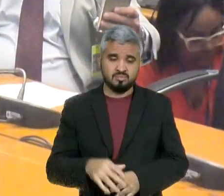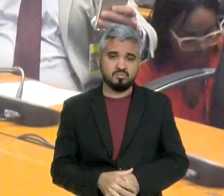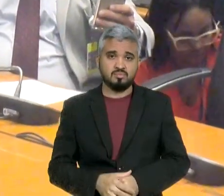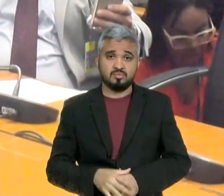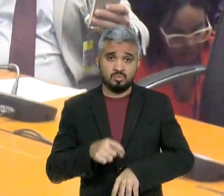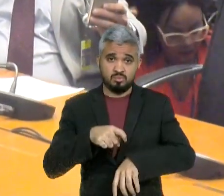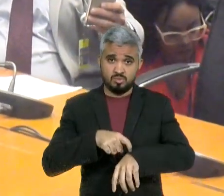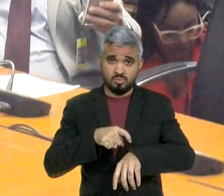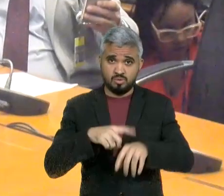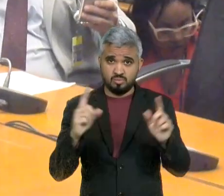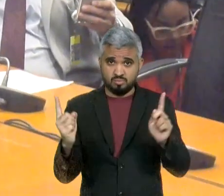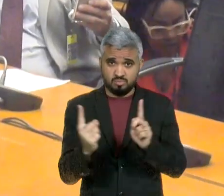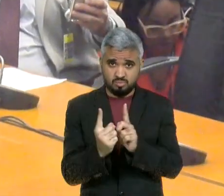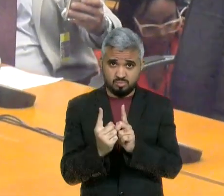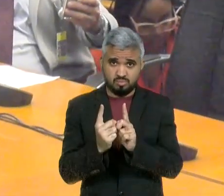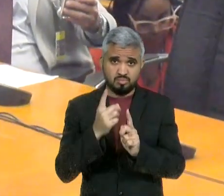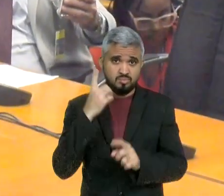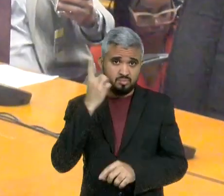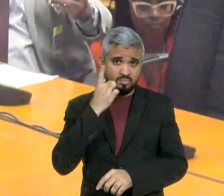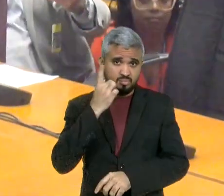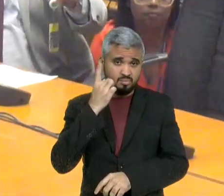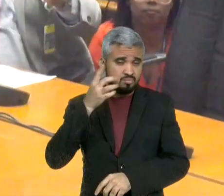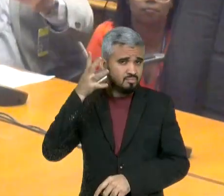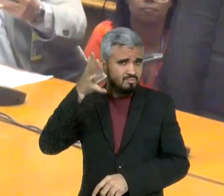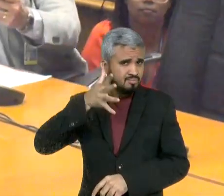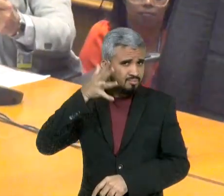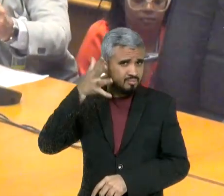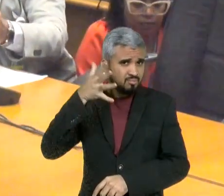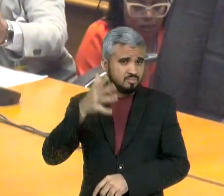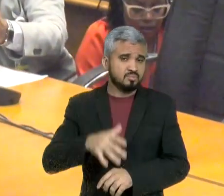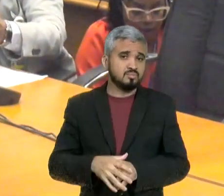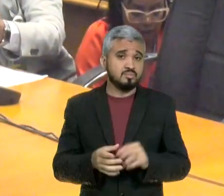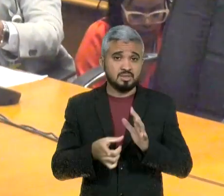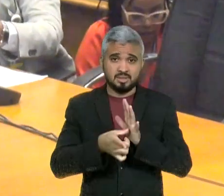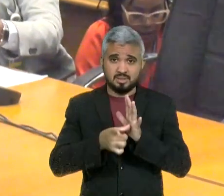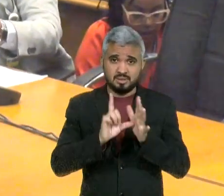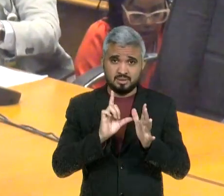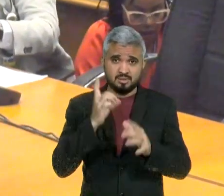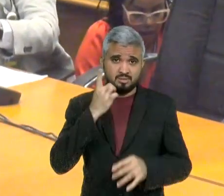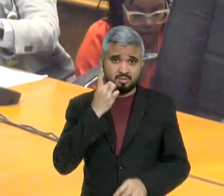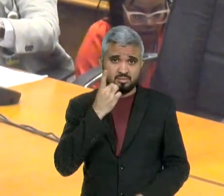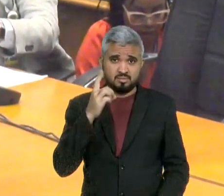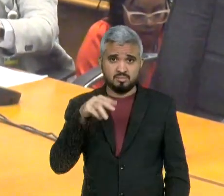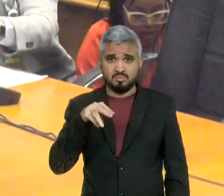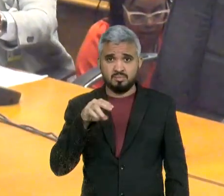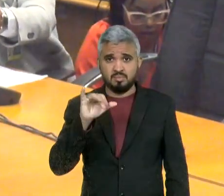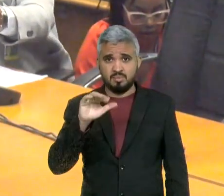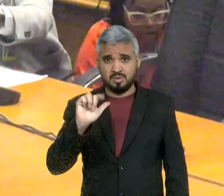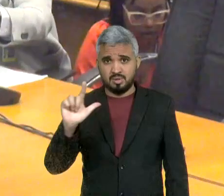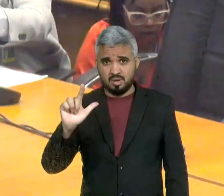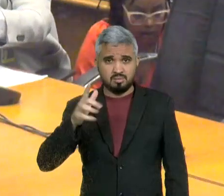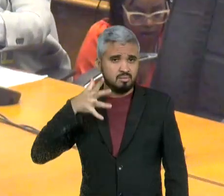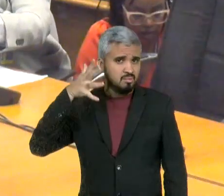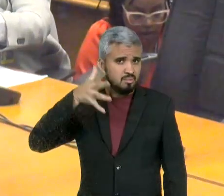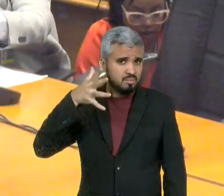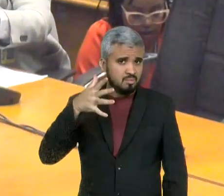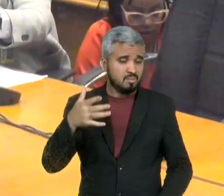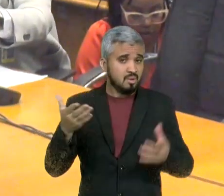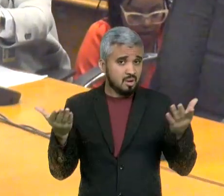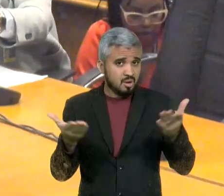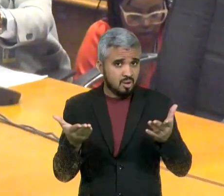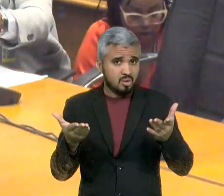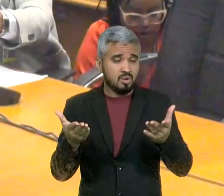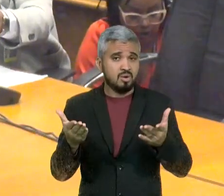expediente. Há pouco, a deputada Mical Damasceno usou seu tempo na tribuna e agora o tempo foi cedido